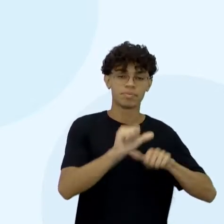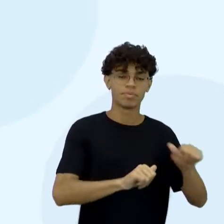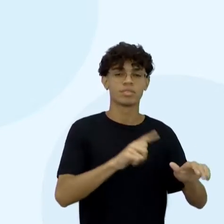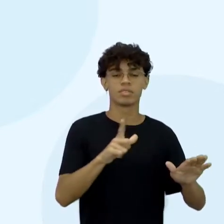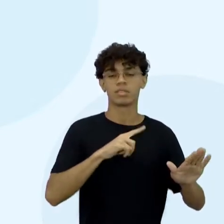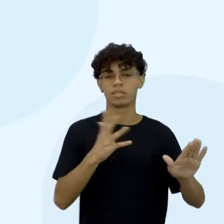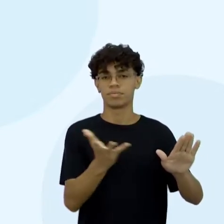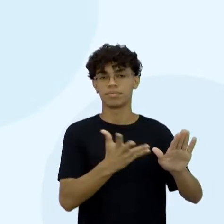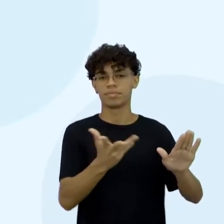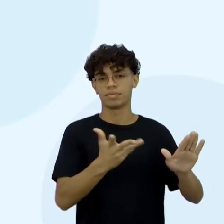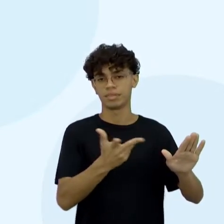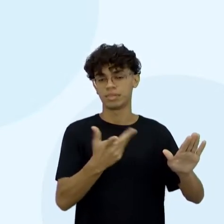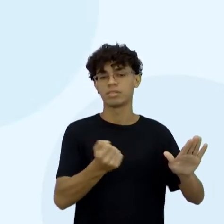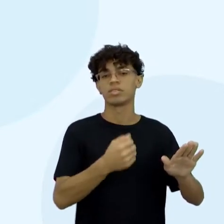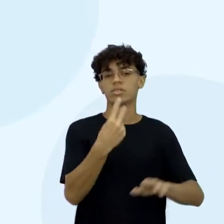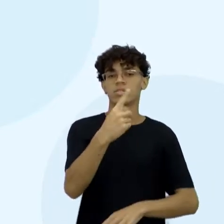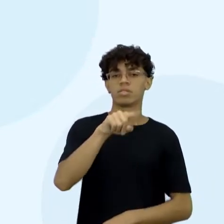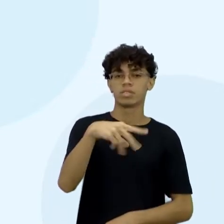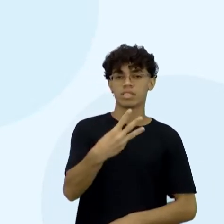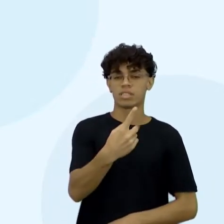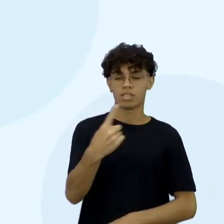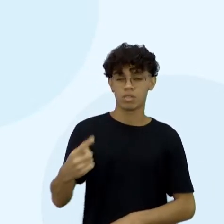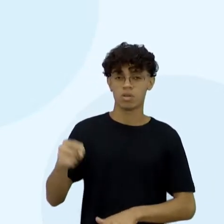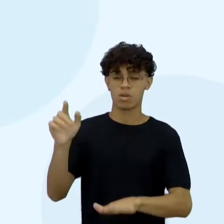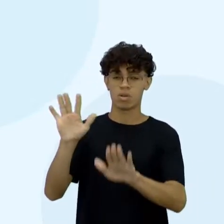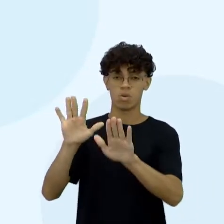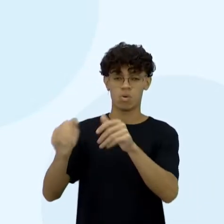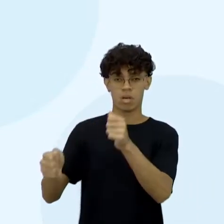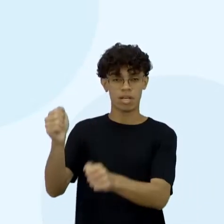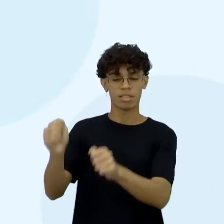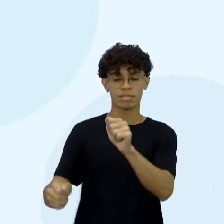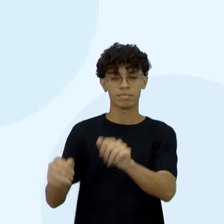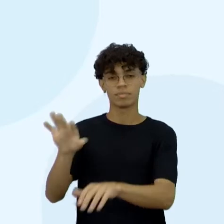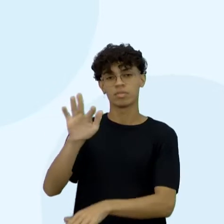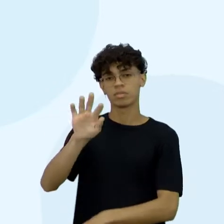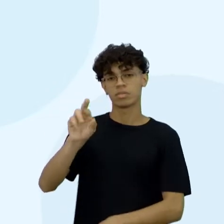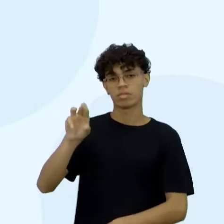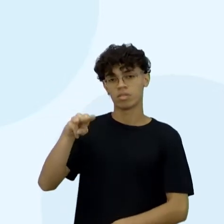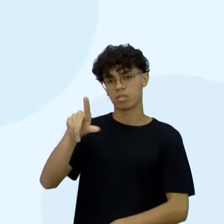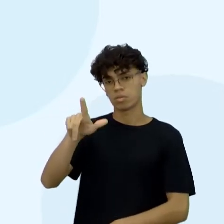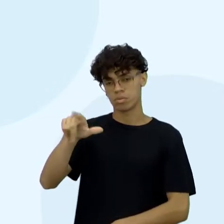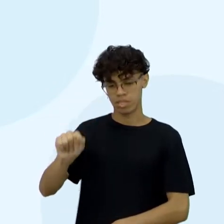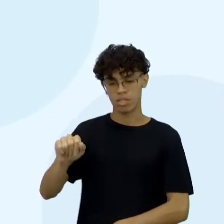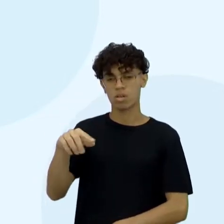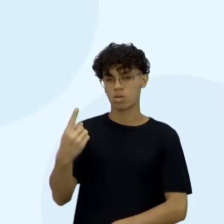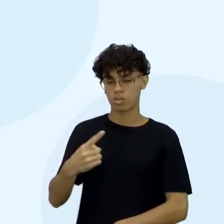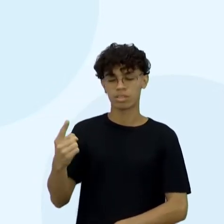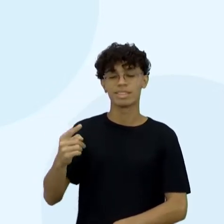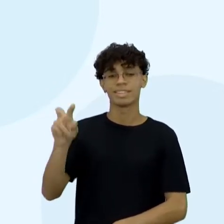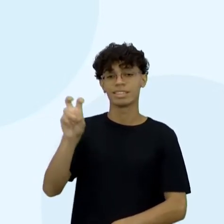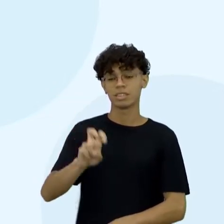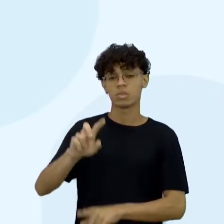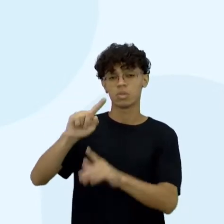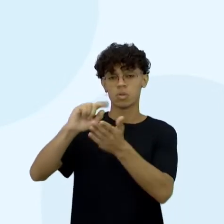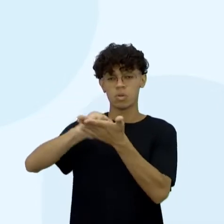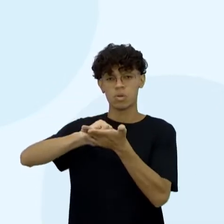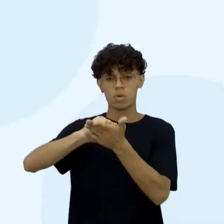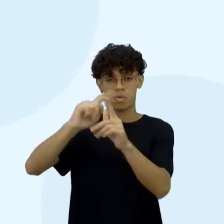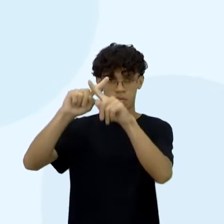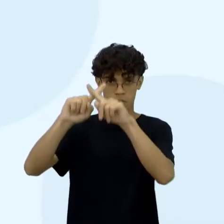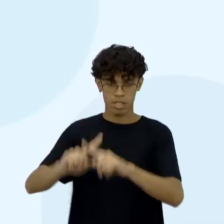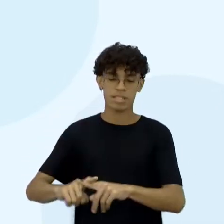velocidade em 2,31. Enquanto que o Fórmula 1, ó, faz quase 5 vezes mais, tá certo? Então, Fórmula 1 acelera